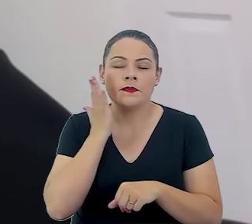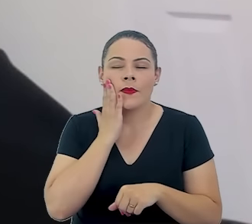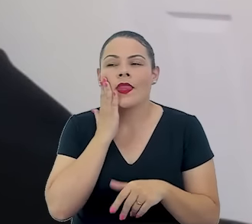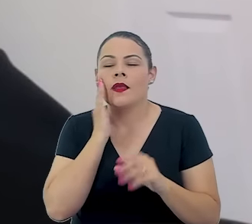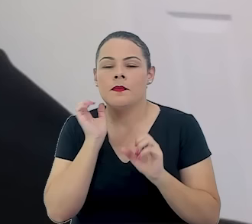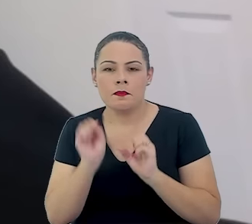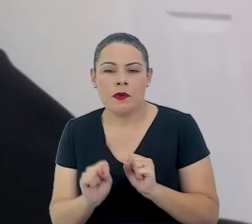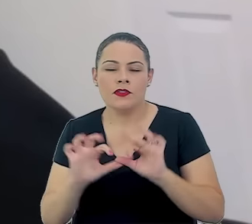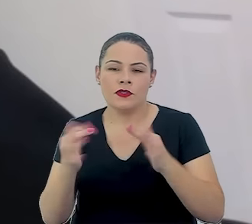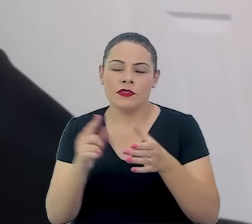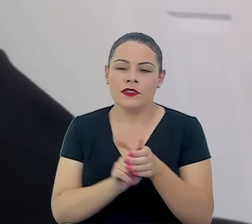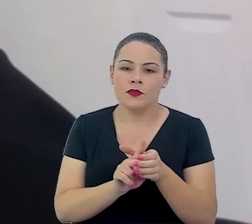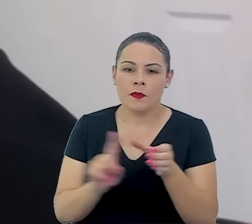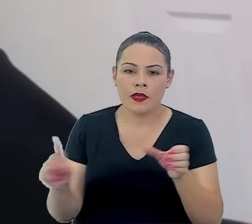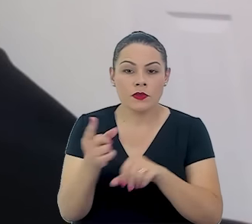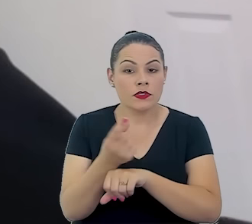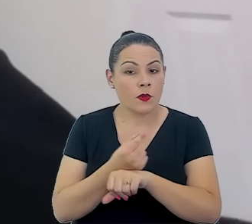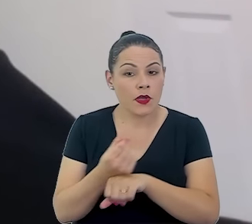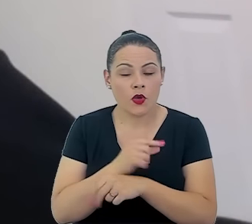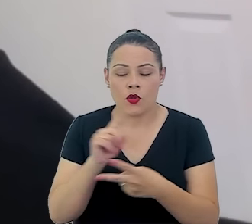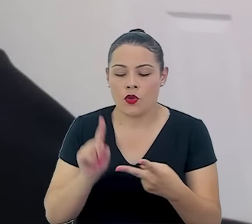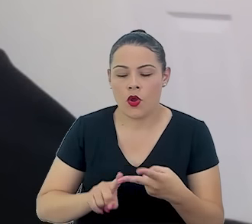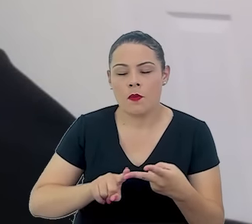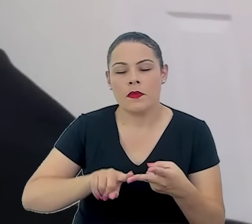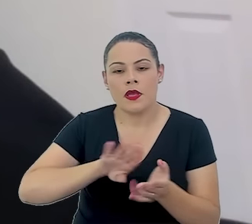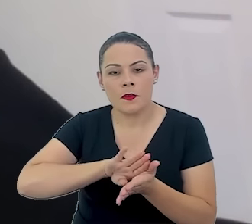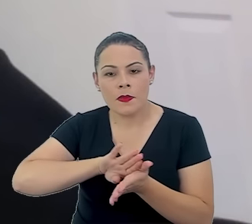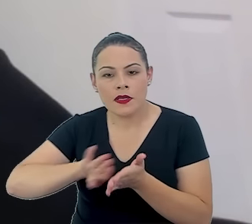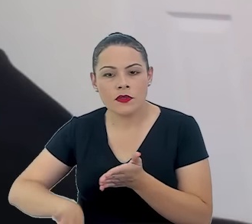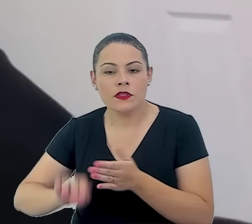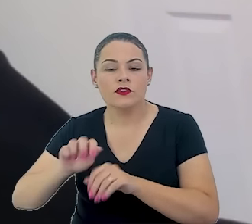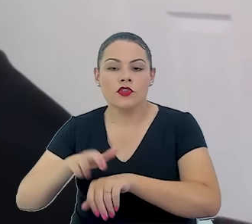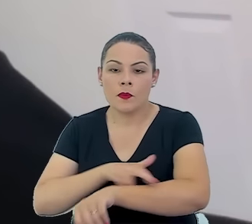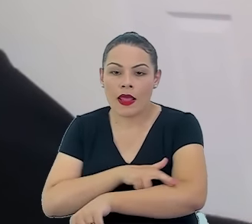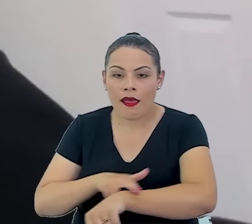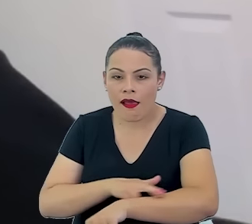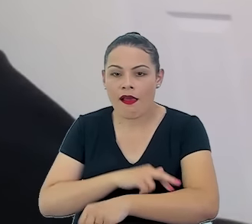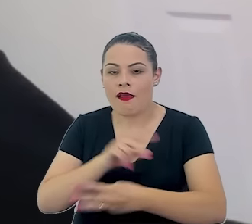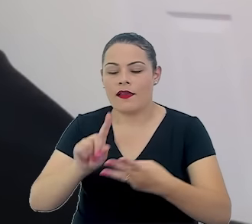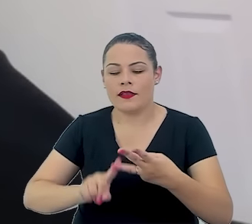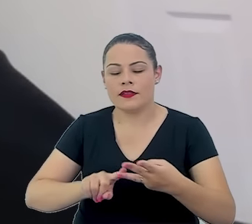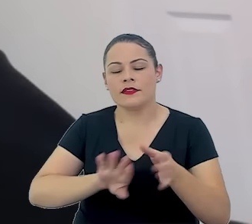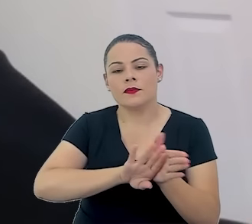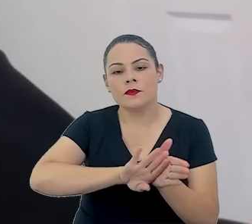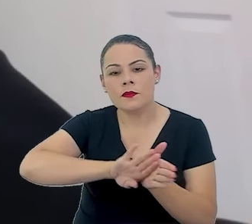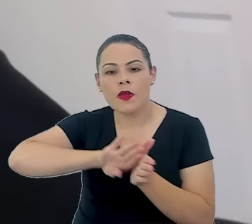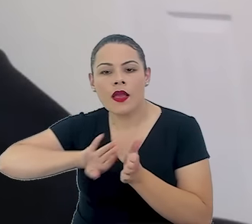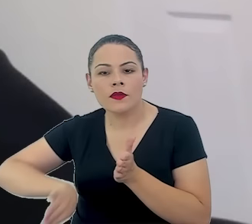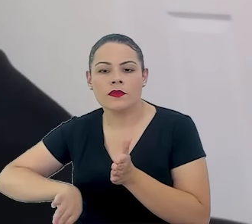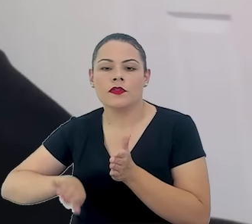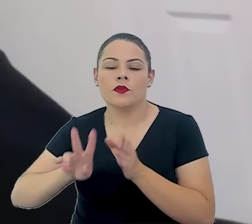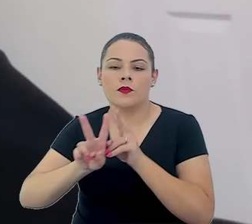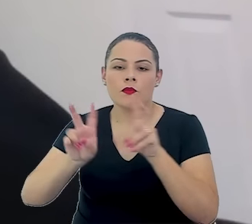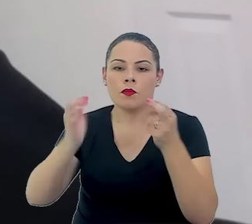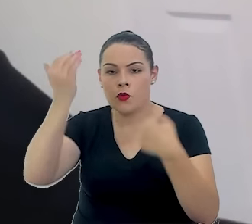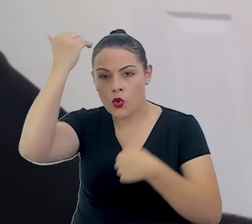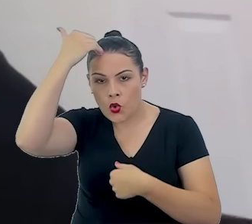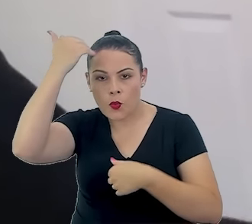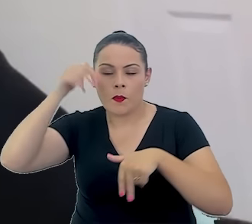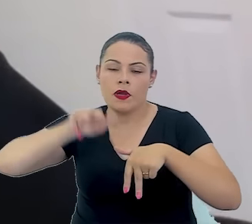a a a exclusão Econômica seja exclusão derivada de raça seja a exclusão derivada